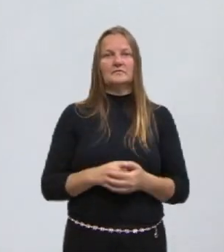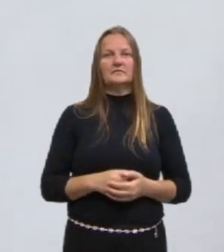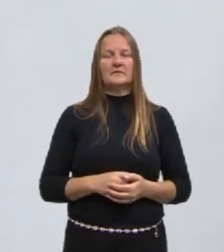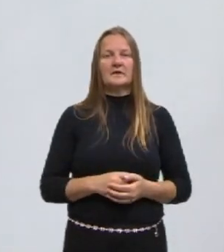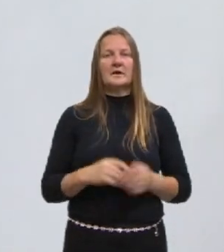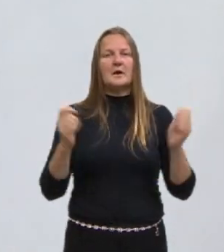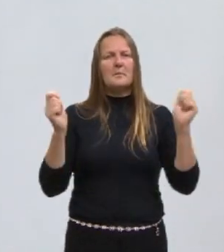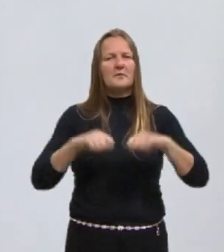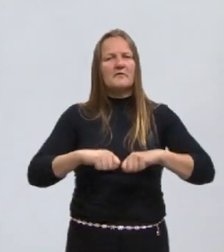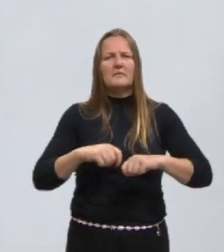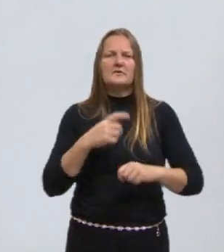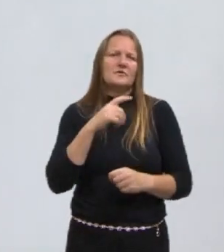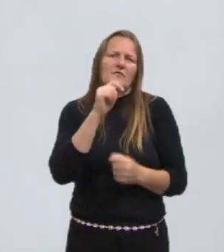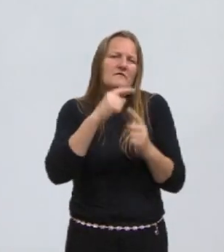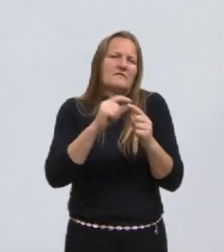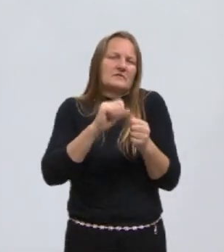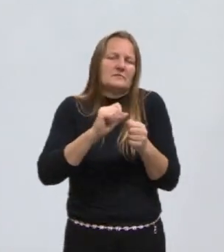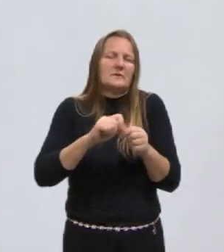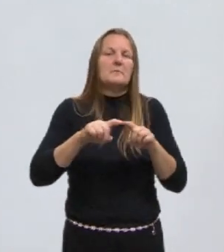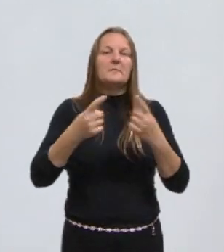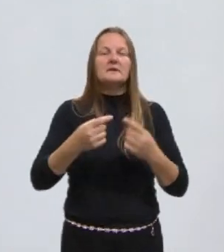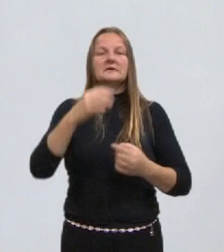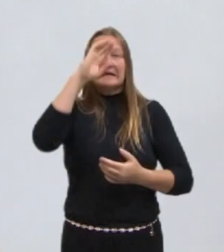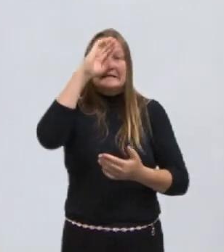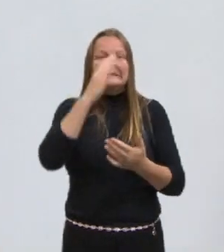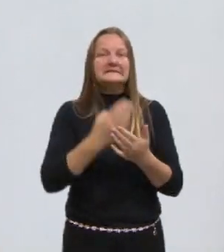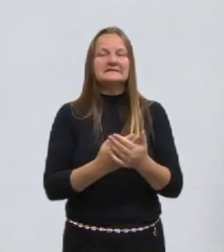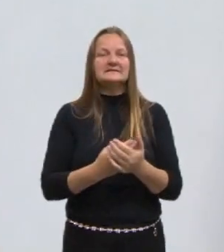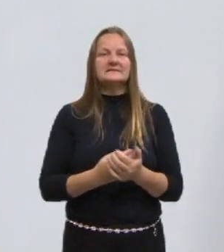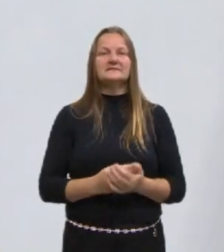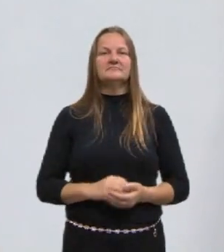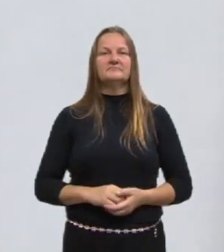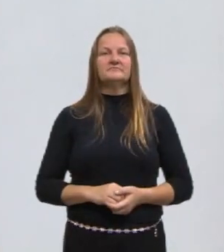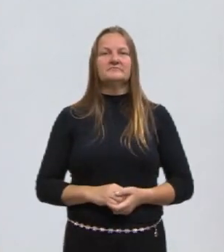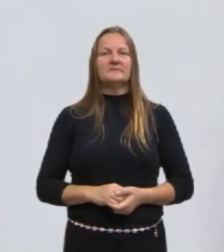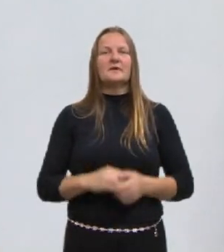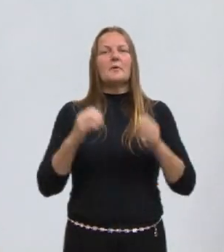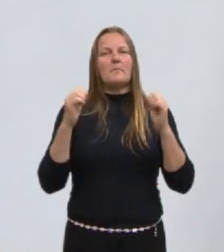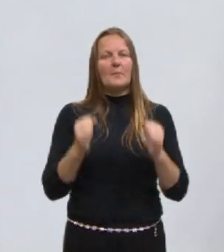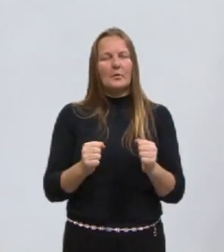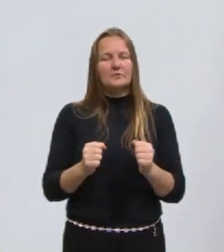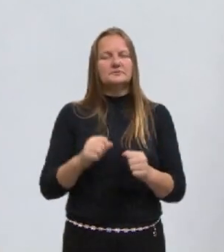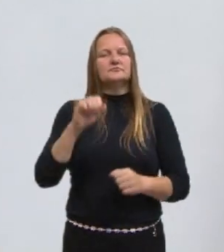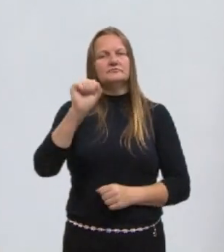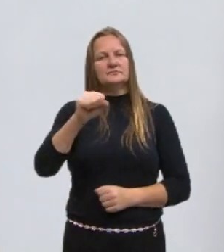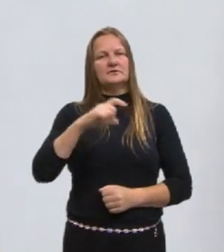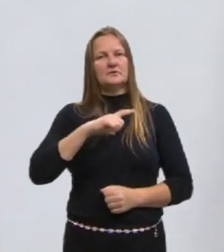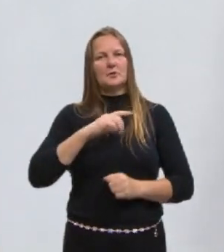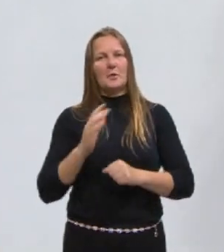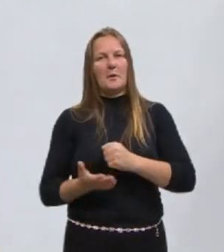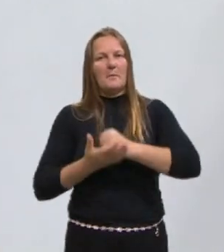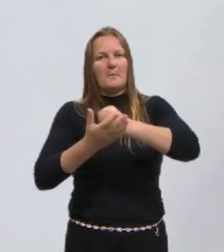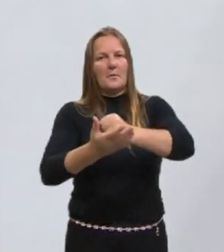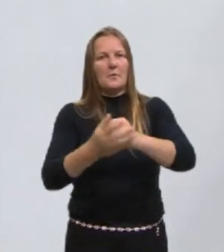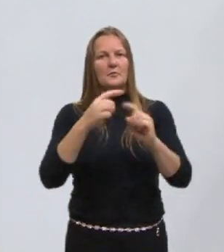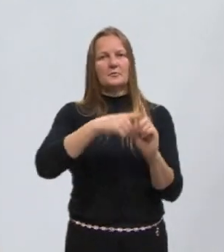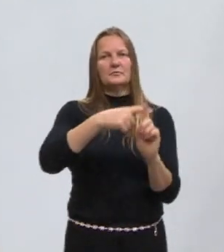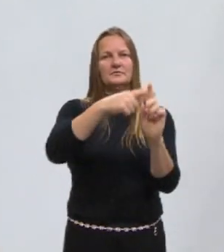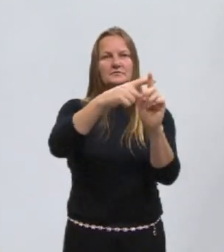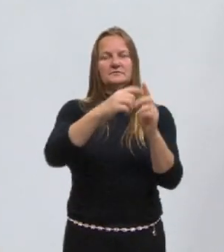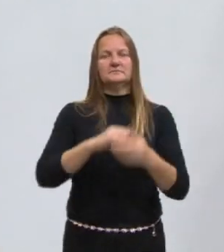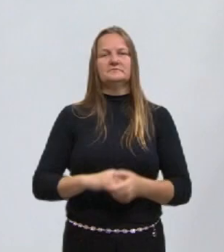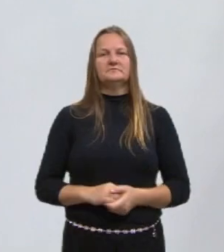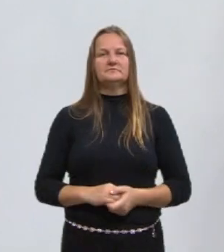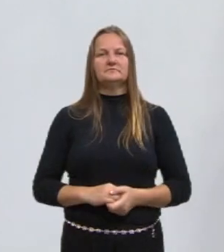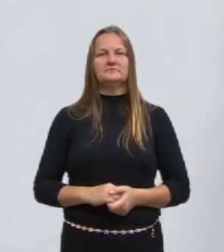né, não vai fazer bem pra gente. Mas se eu acredito, tenho crença naquilo, ela pode sim ter um benefício positivo para ti